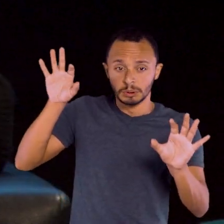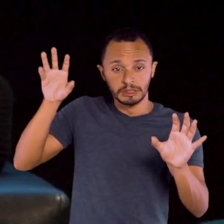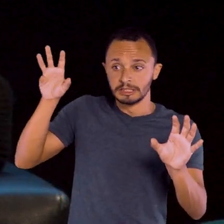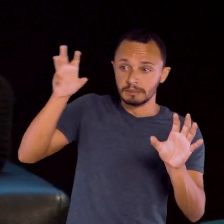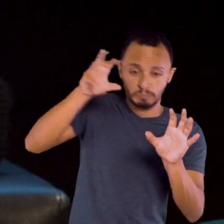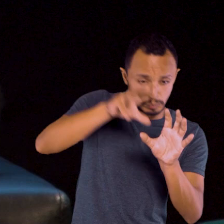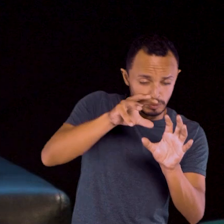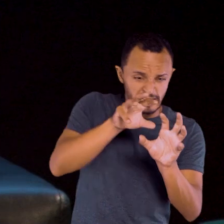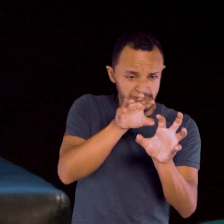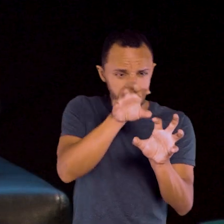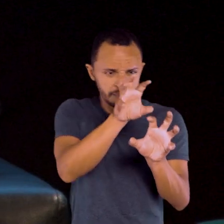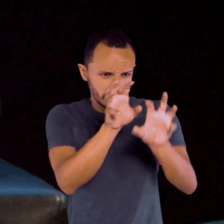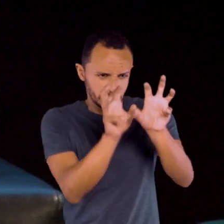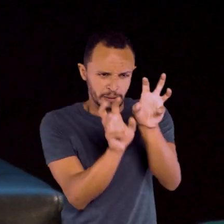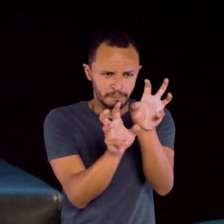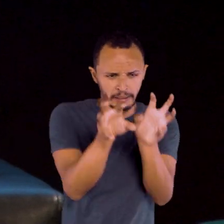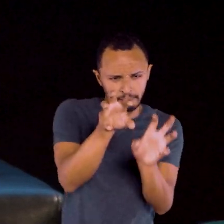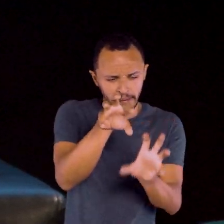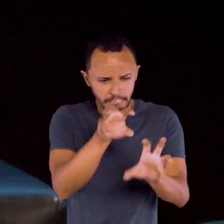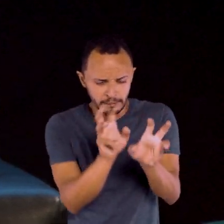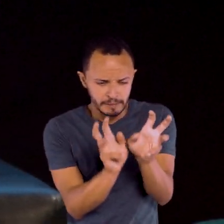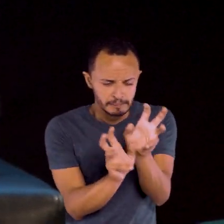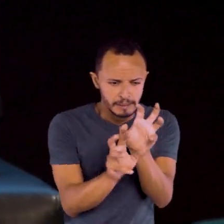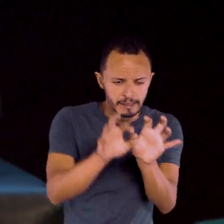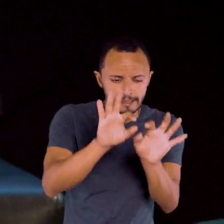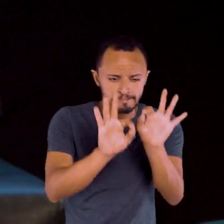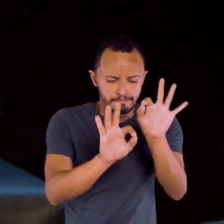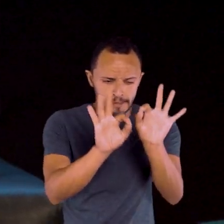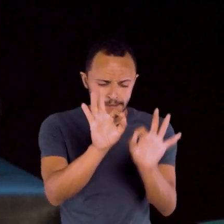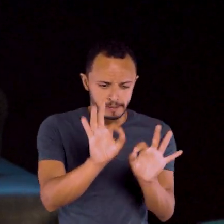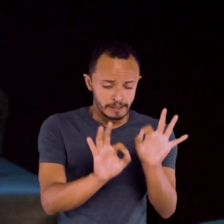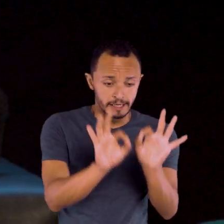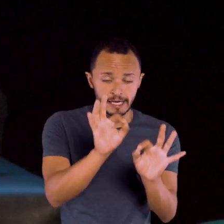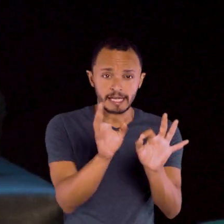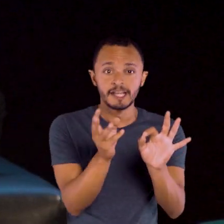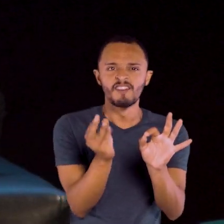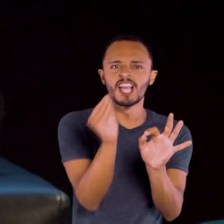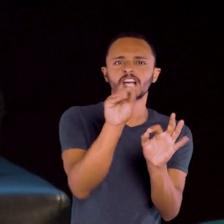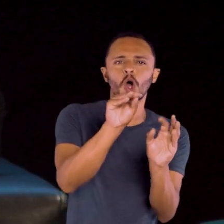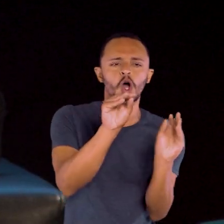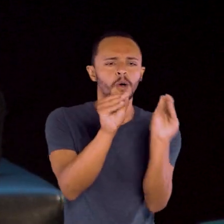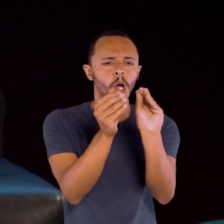quebra-cabeças, e que cada obra dessas é mais uma pecinha que vai